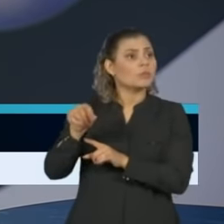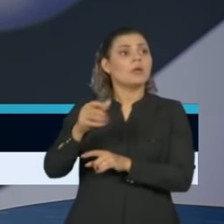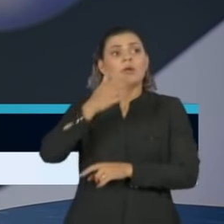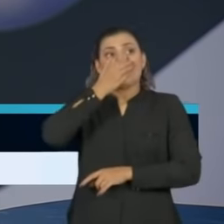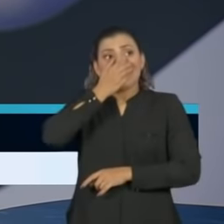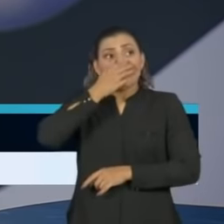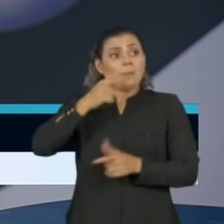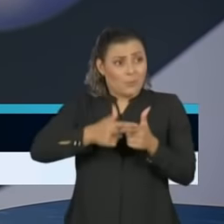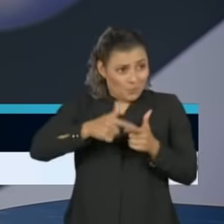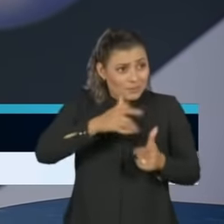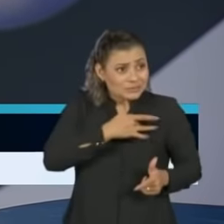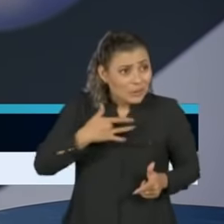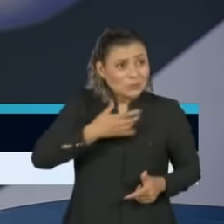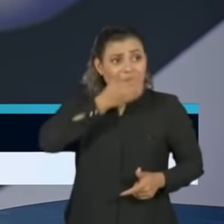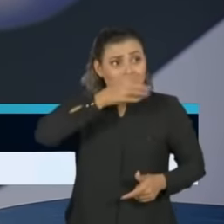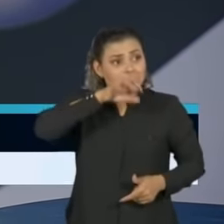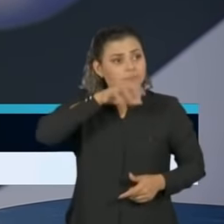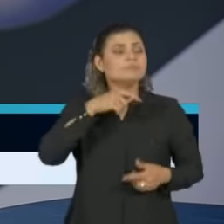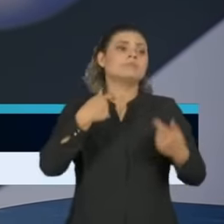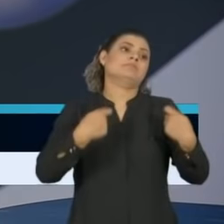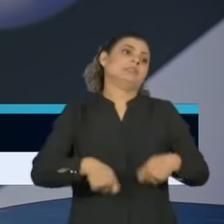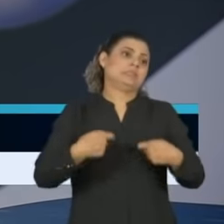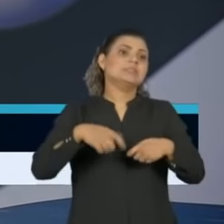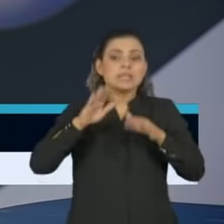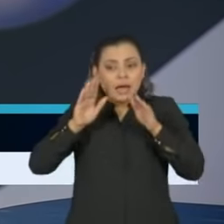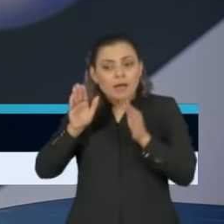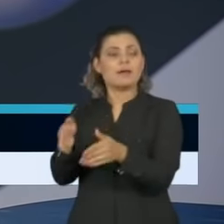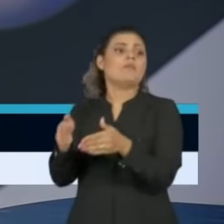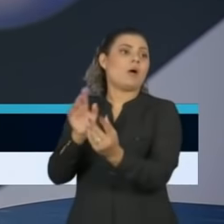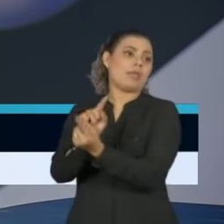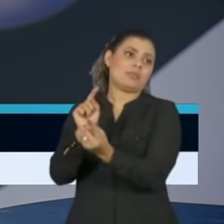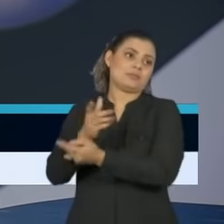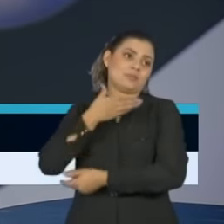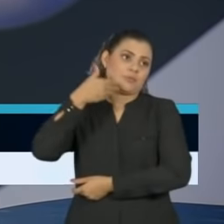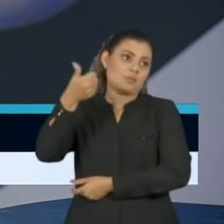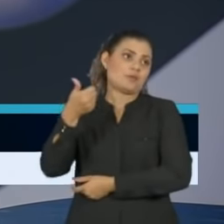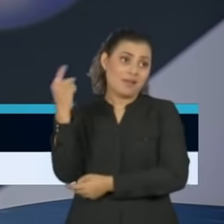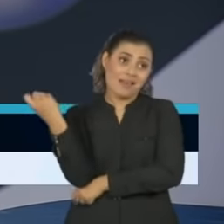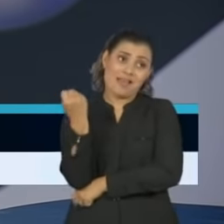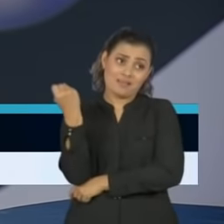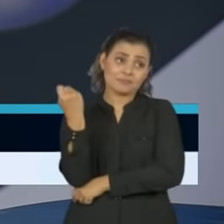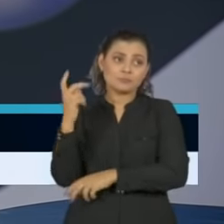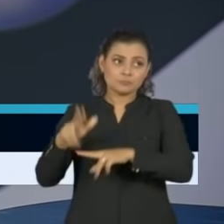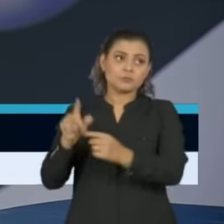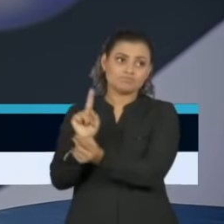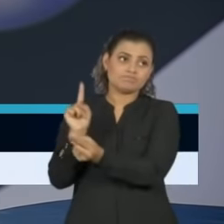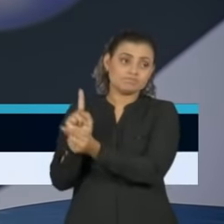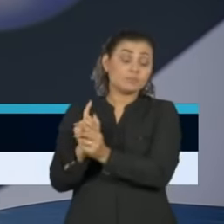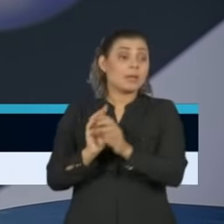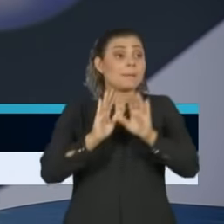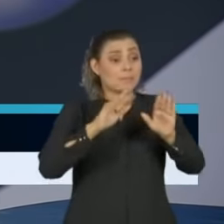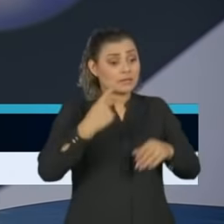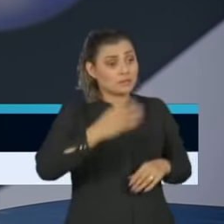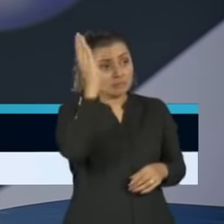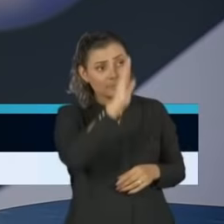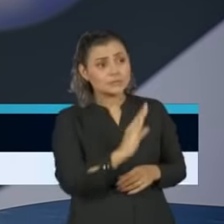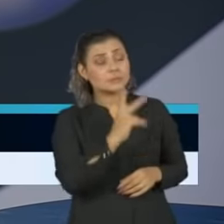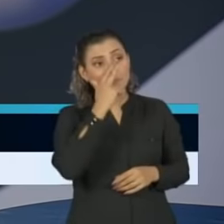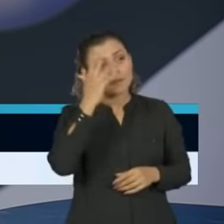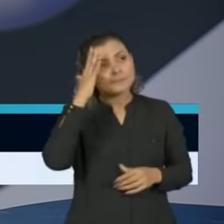respiratória, isso é crucial. Então, tudo isso eu tenho percebido intensamente por parte de todas as esferas do governo no Brasil. Está havendo